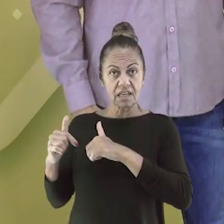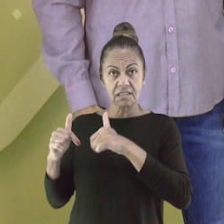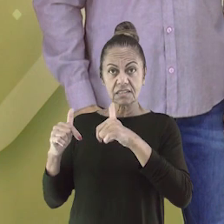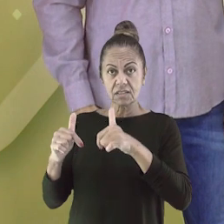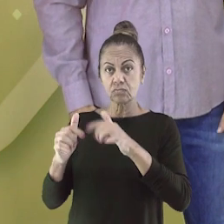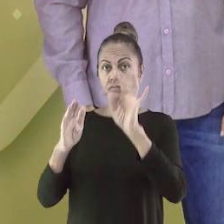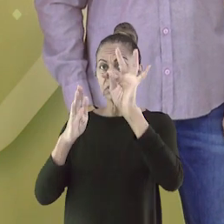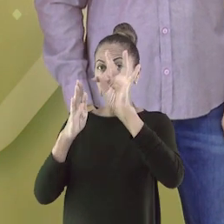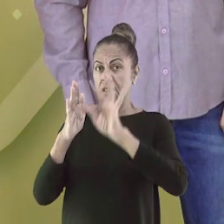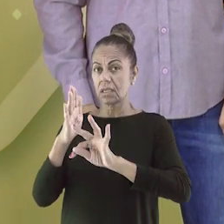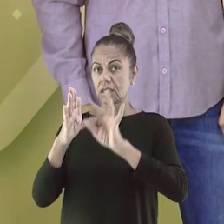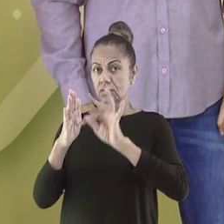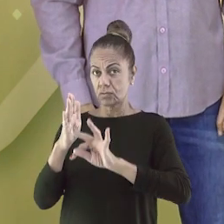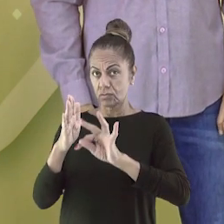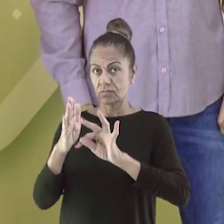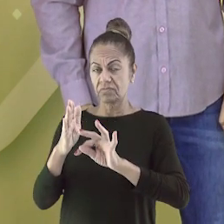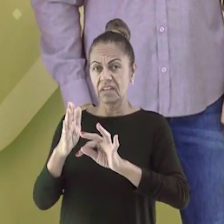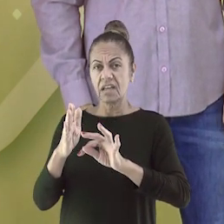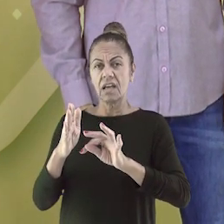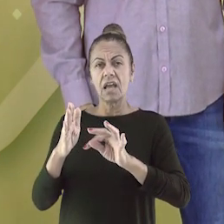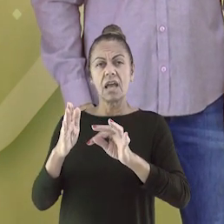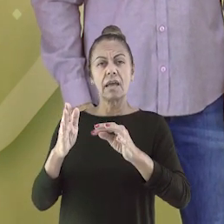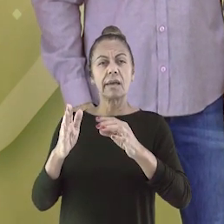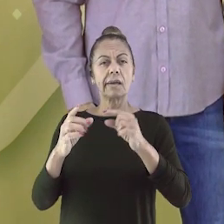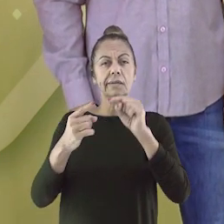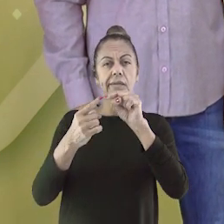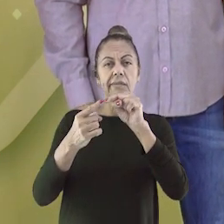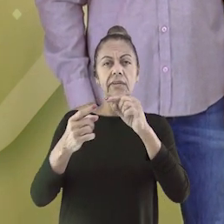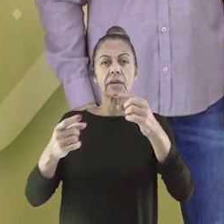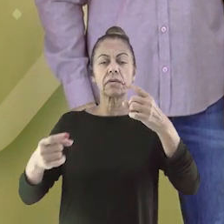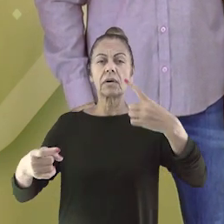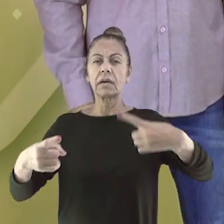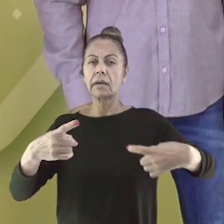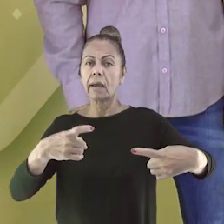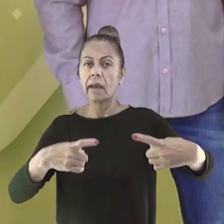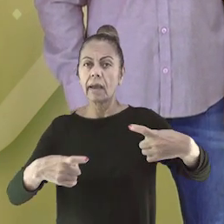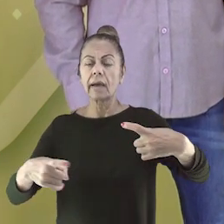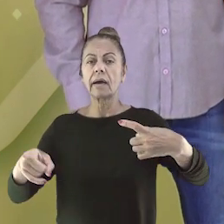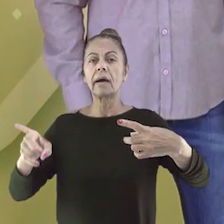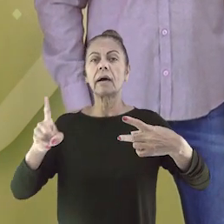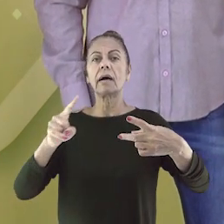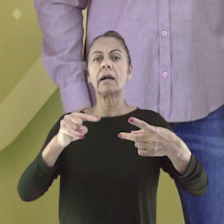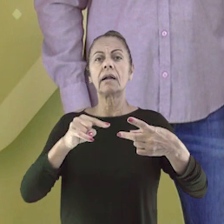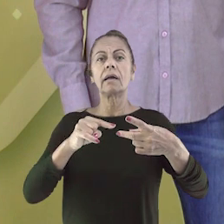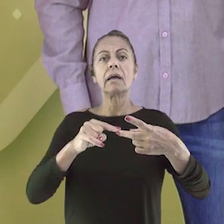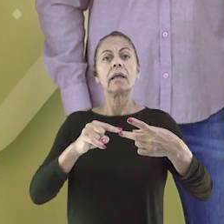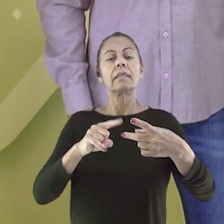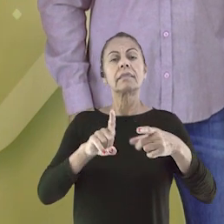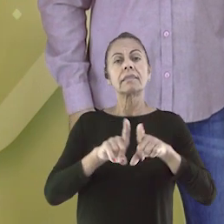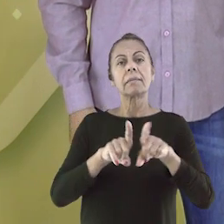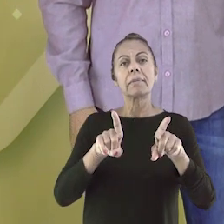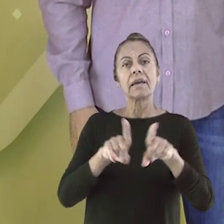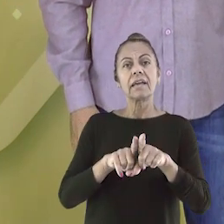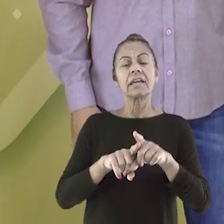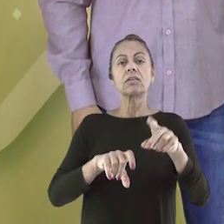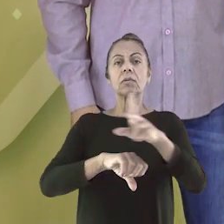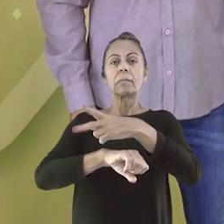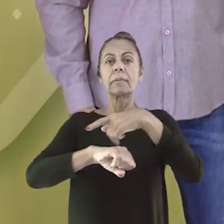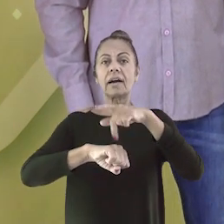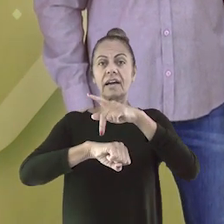Na Índia, grandes ações dos textos épicos, como as guerras de